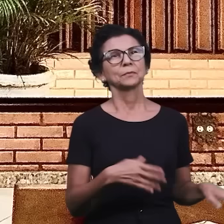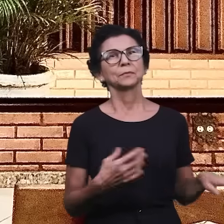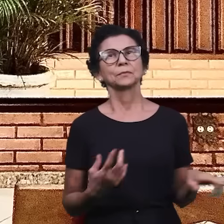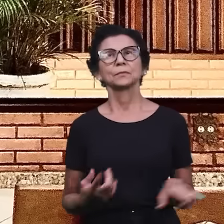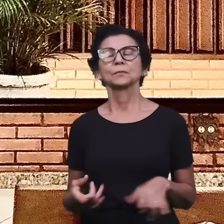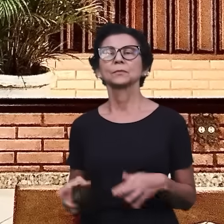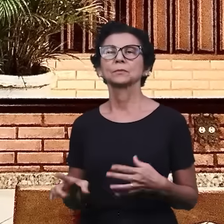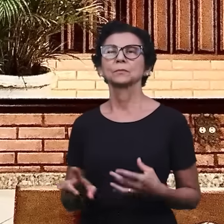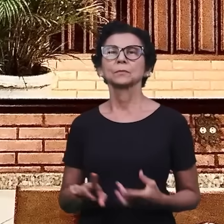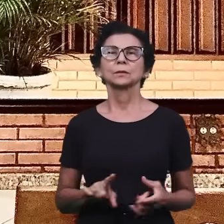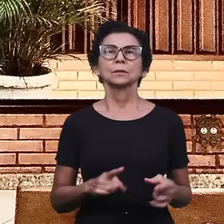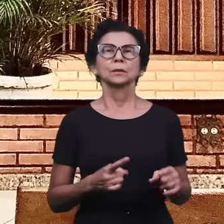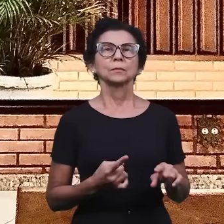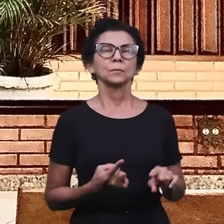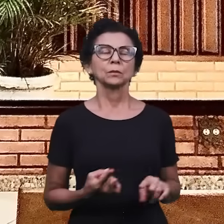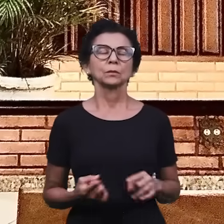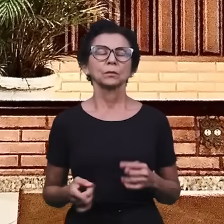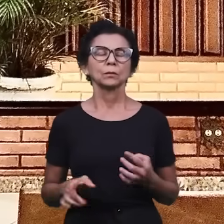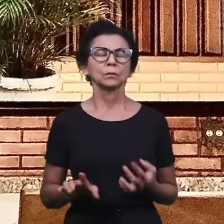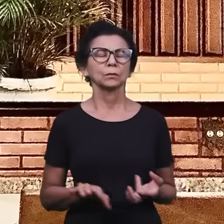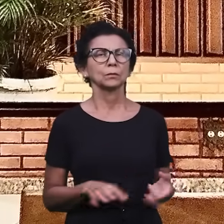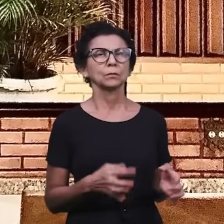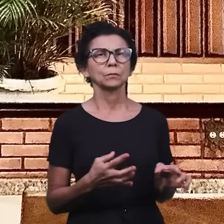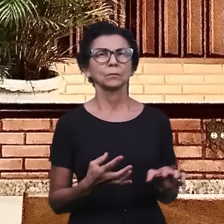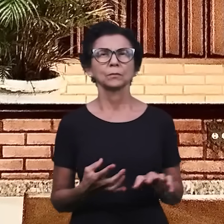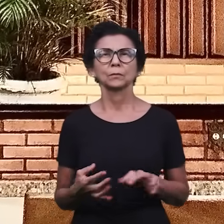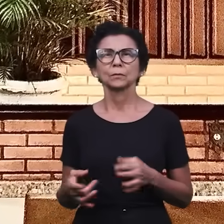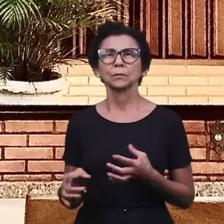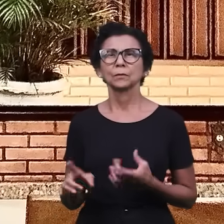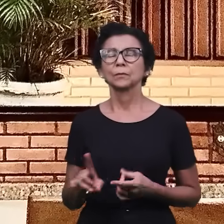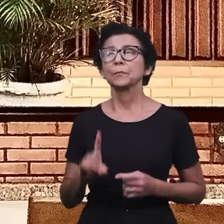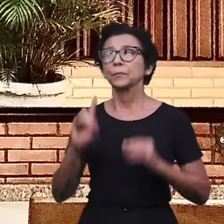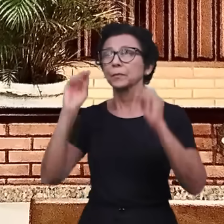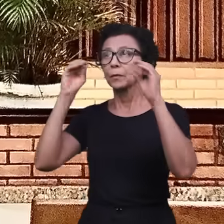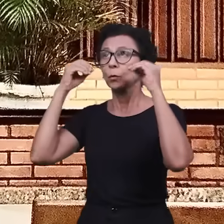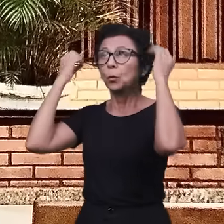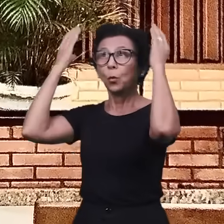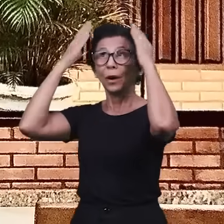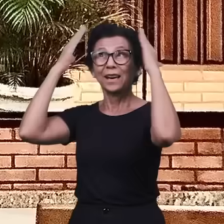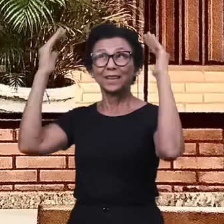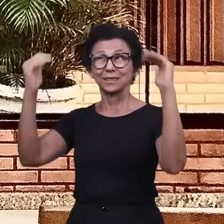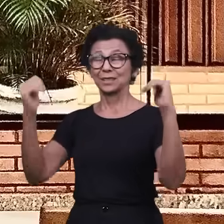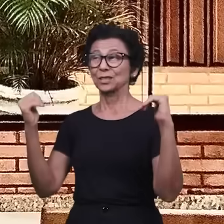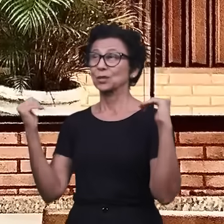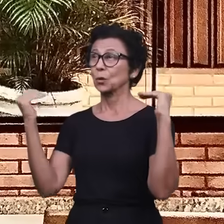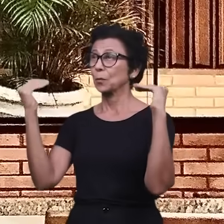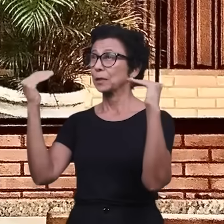Atende a voz do meu clamor, ó Rei Deus